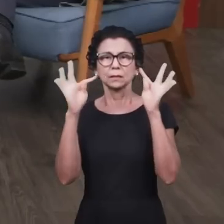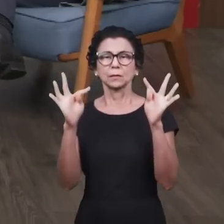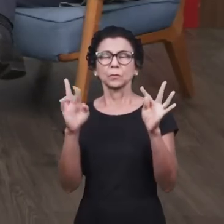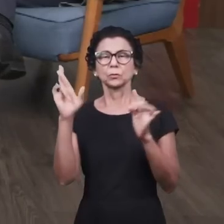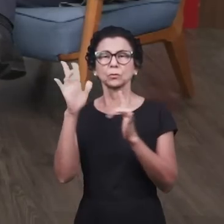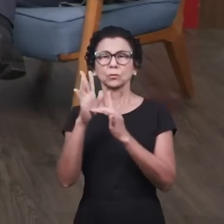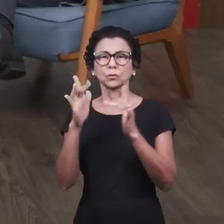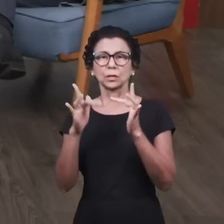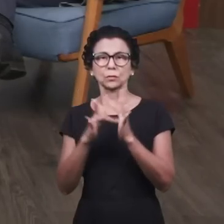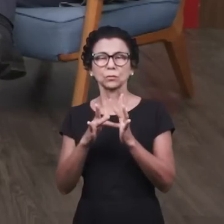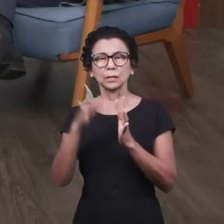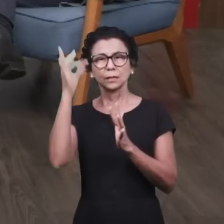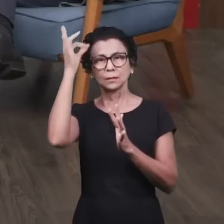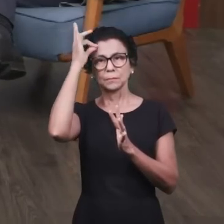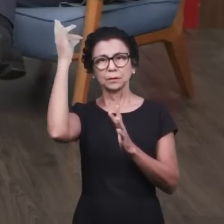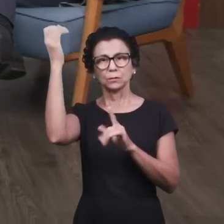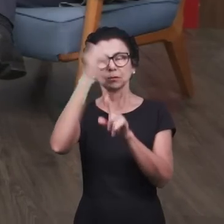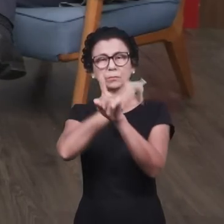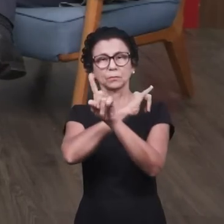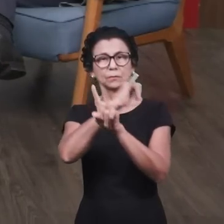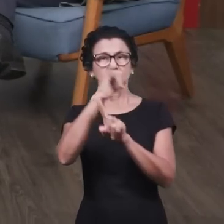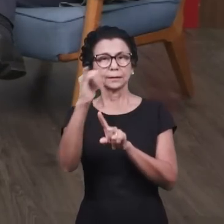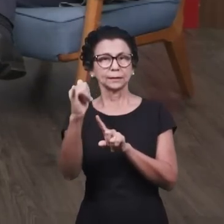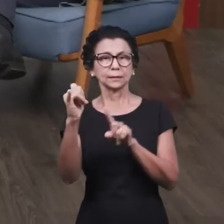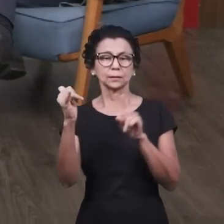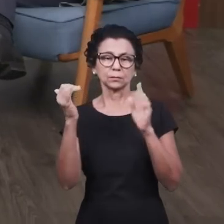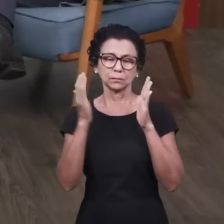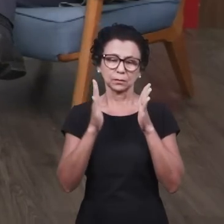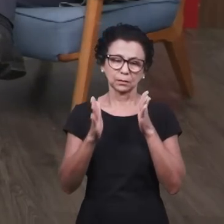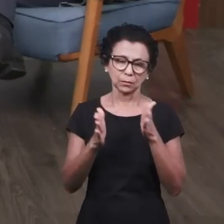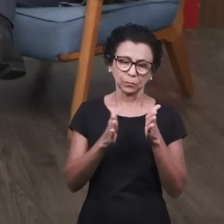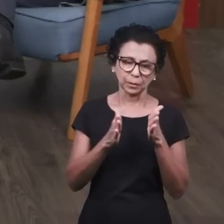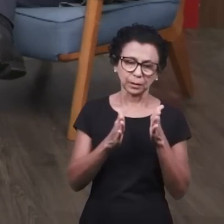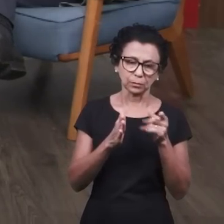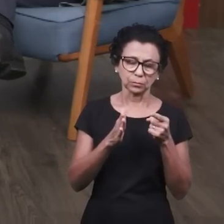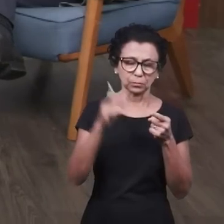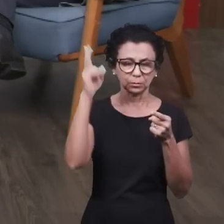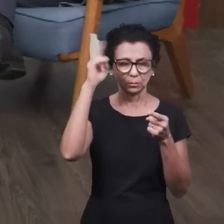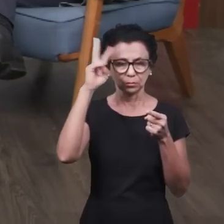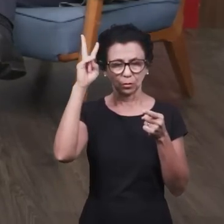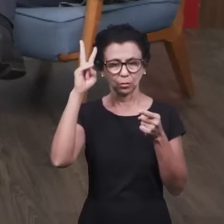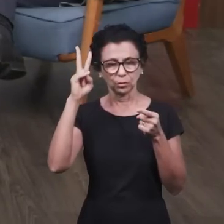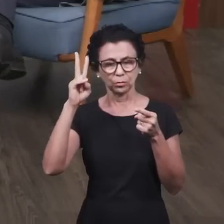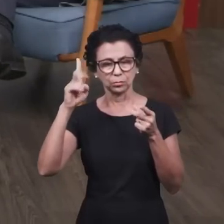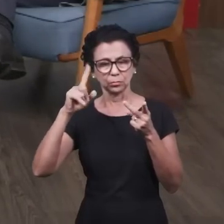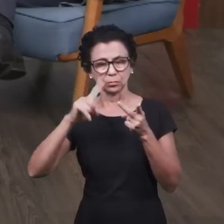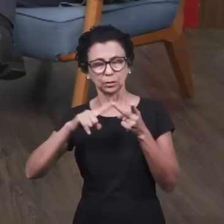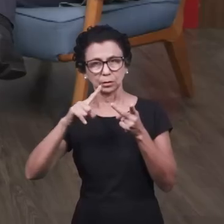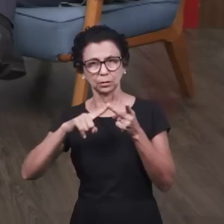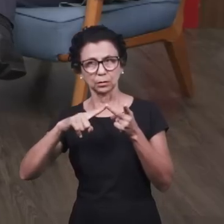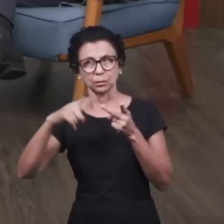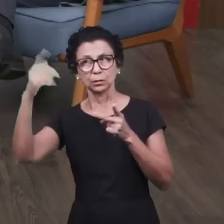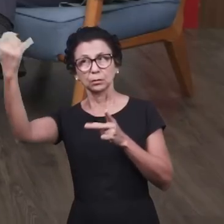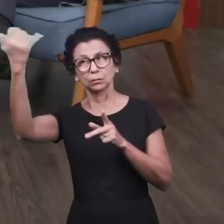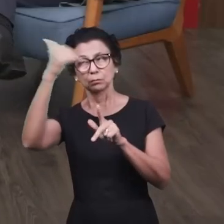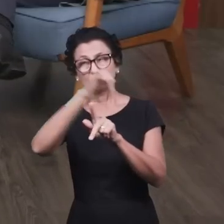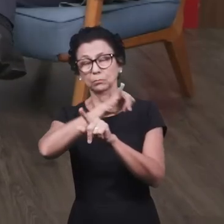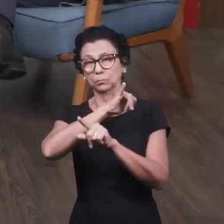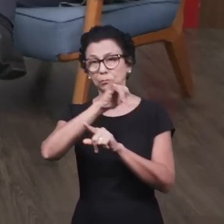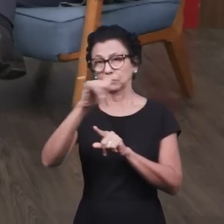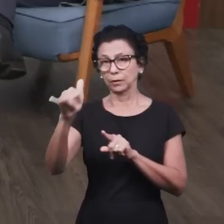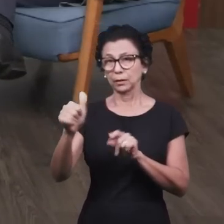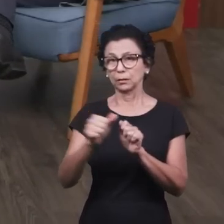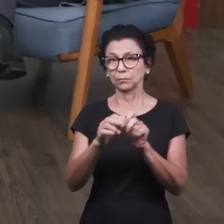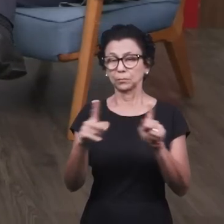um lado, nós temos um tempo que é histórico, mas profético, e que o início de